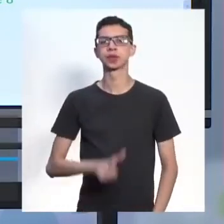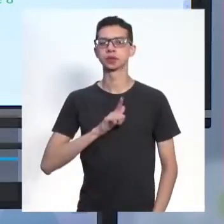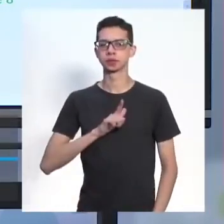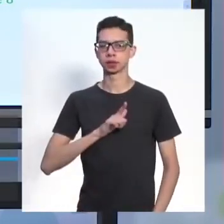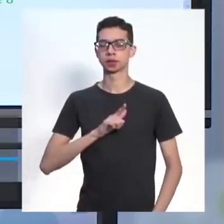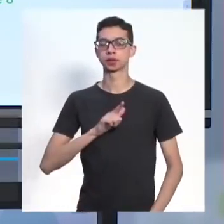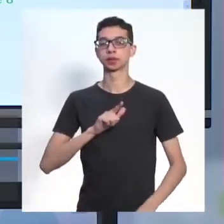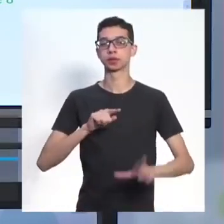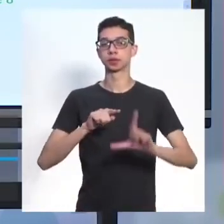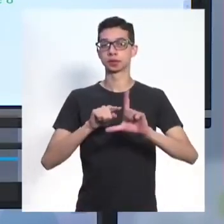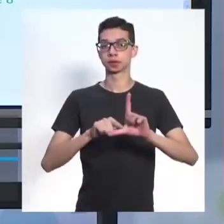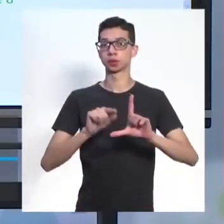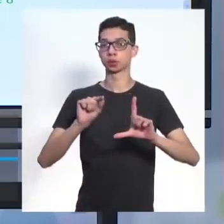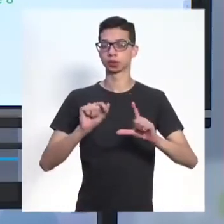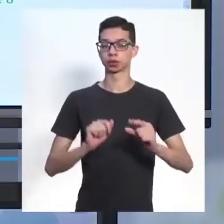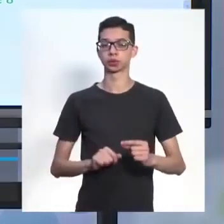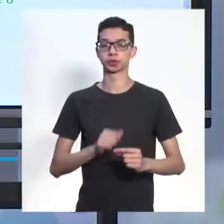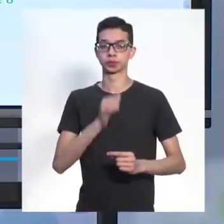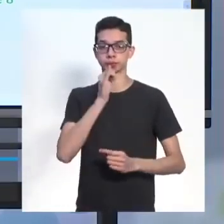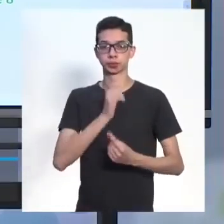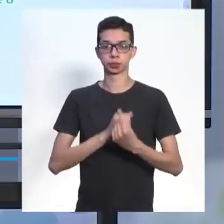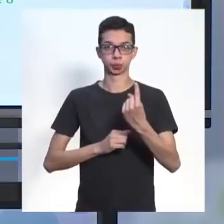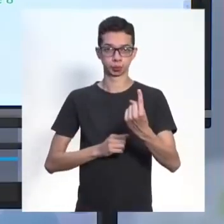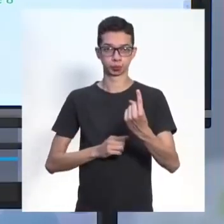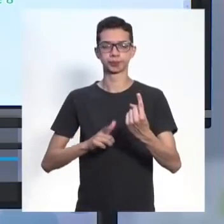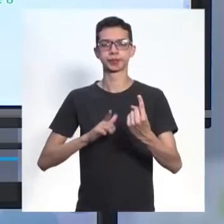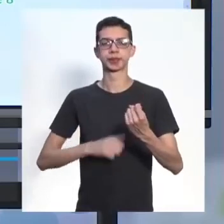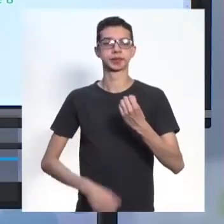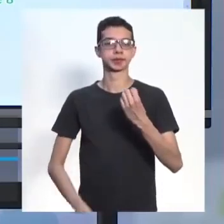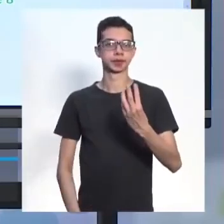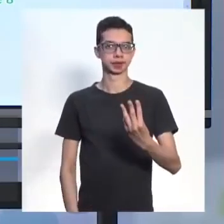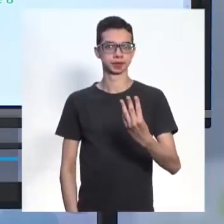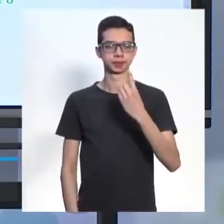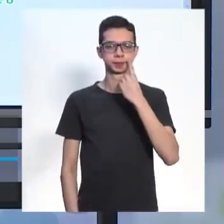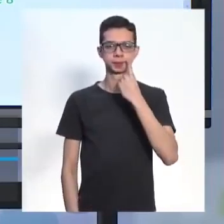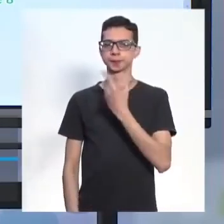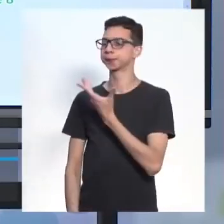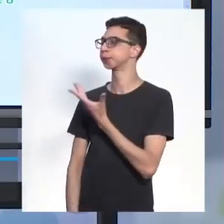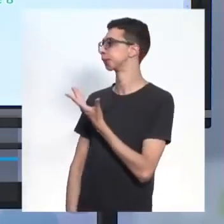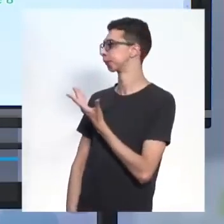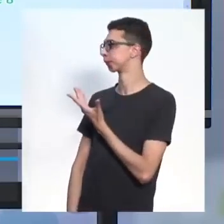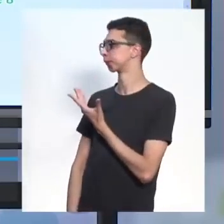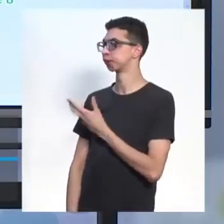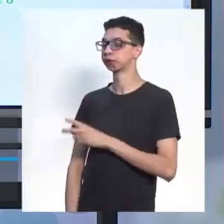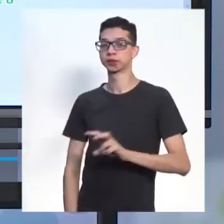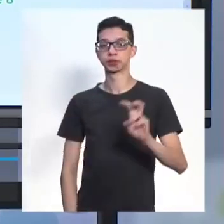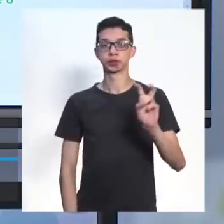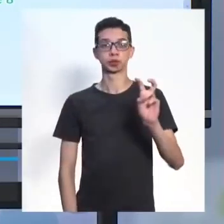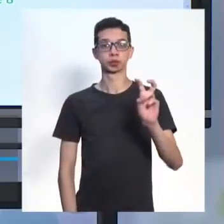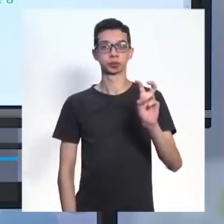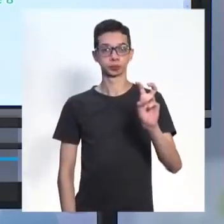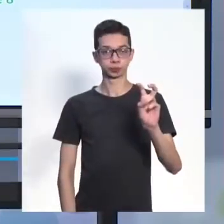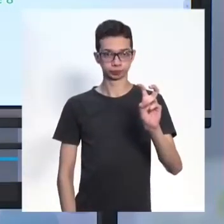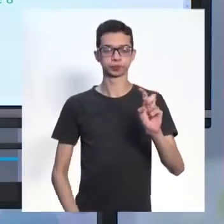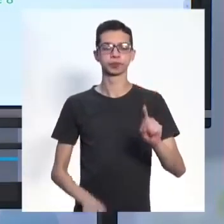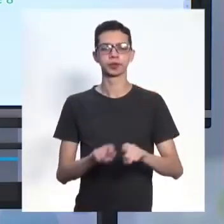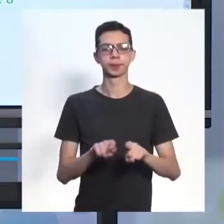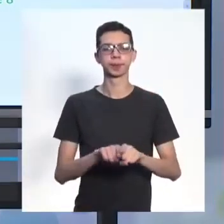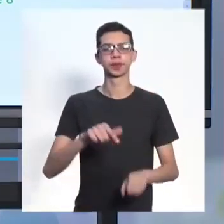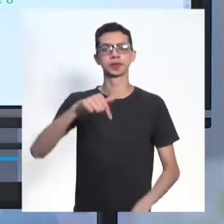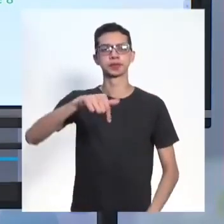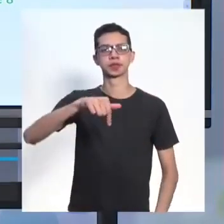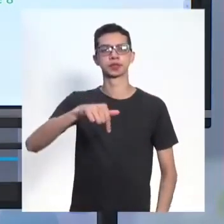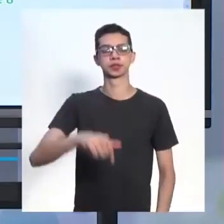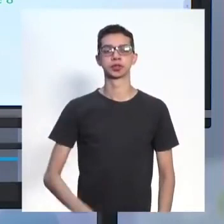1, eu tenho o ângulo 3, eu tenho o ângulo 5 e eu tenho o ângulo 7. Eu